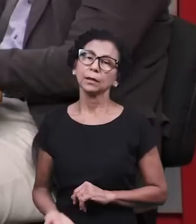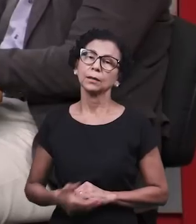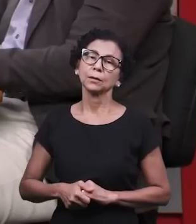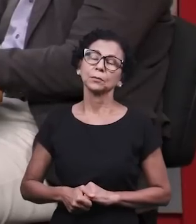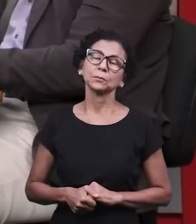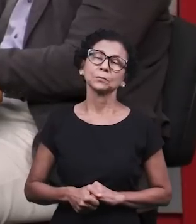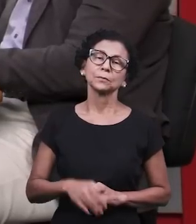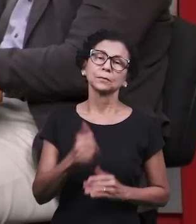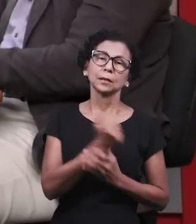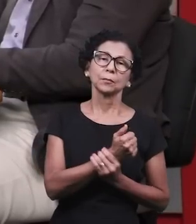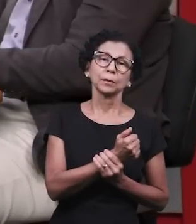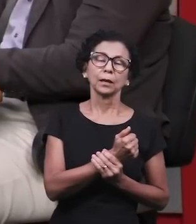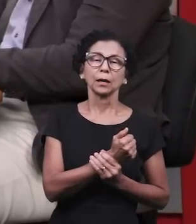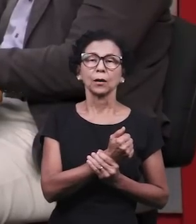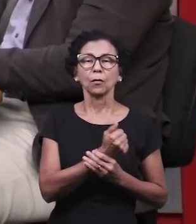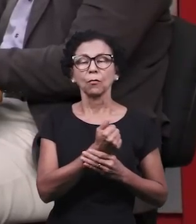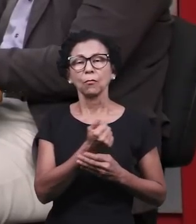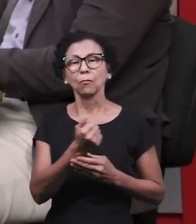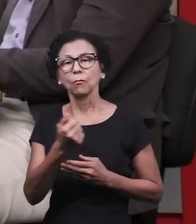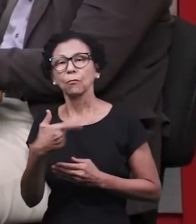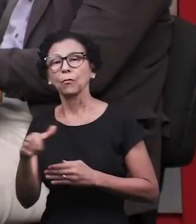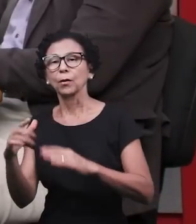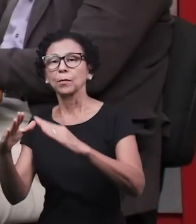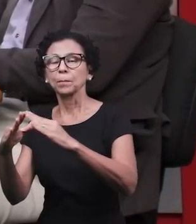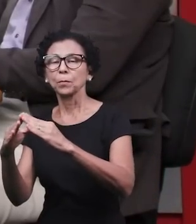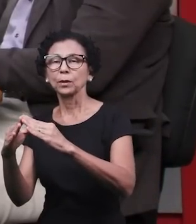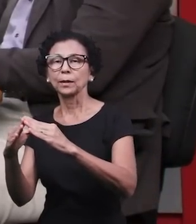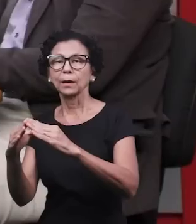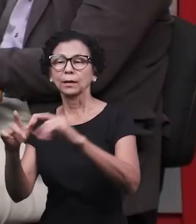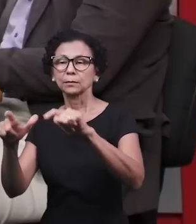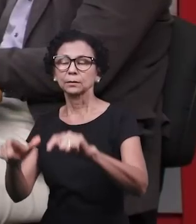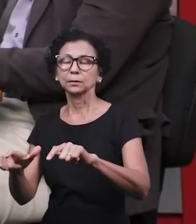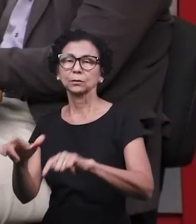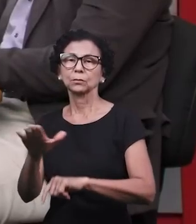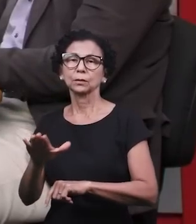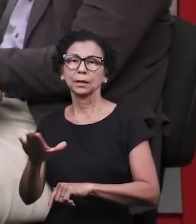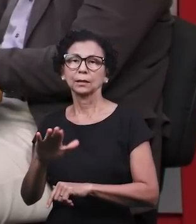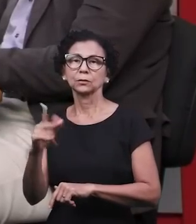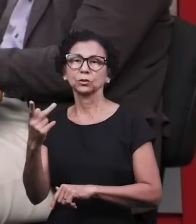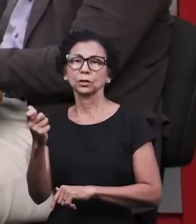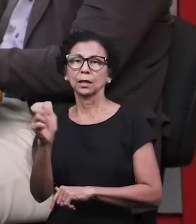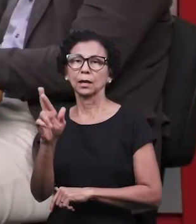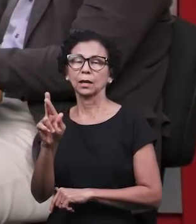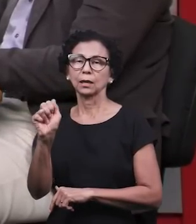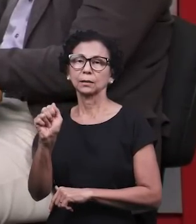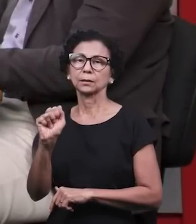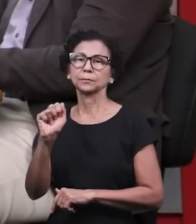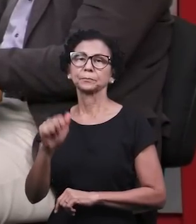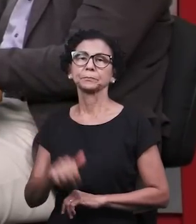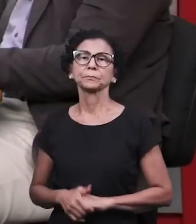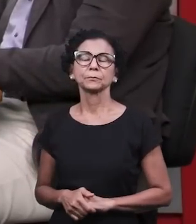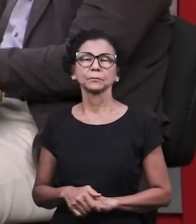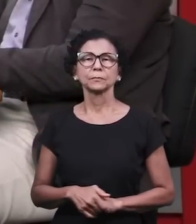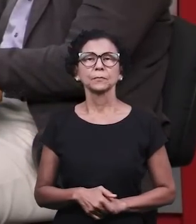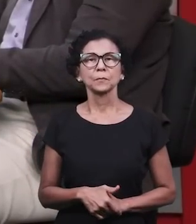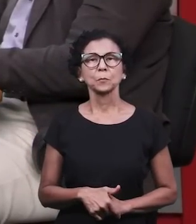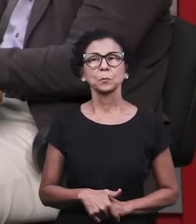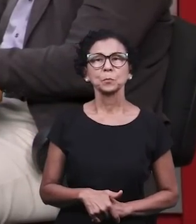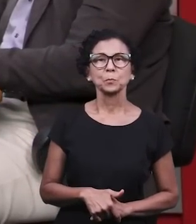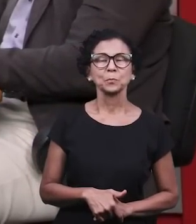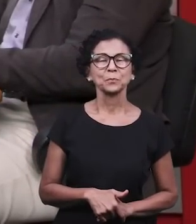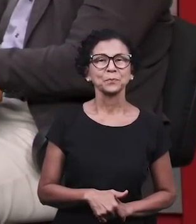se despreza Antigo Testamento, não é? Nem o Novo Testamento, mas num único compêndio, porque é a palavra de Deus, né?